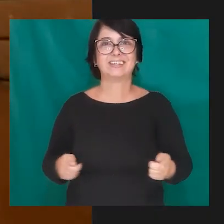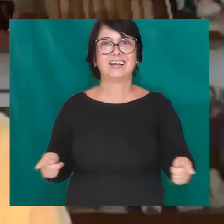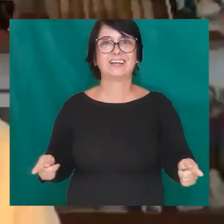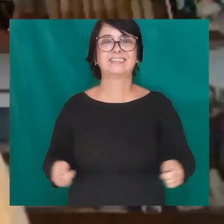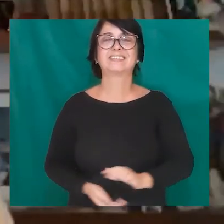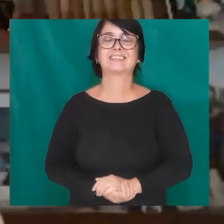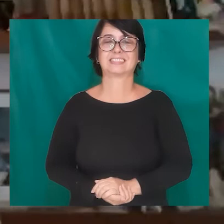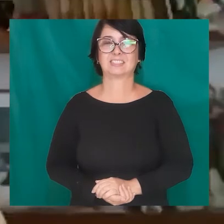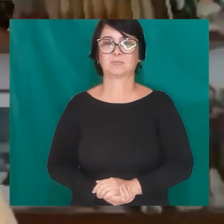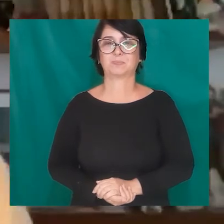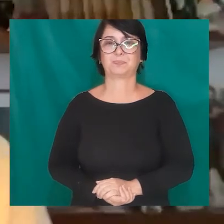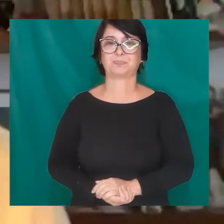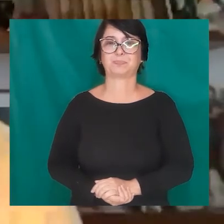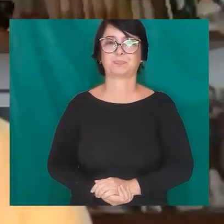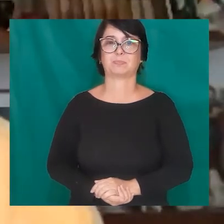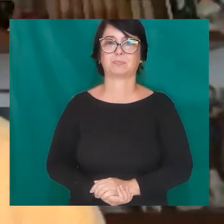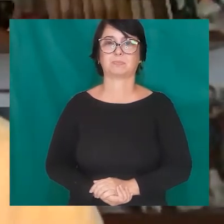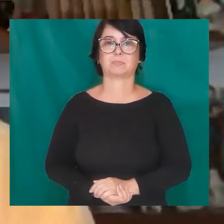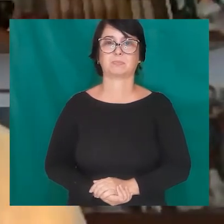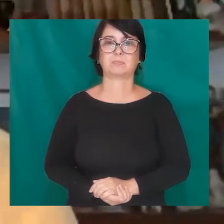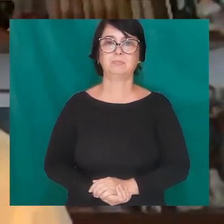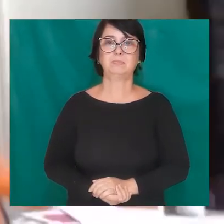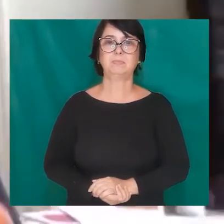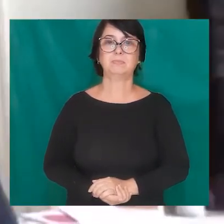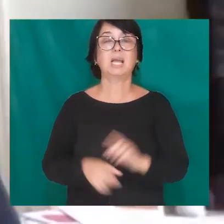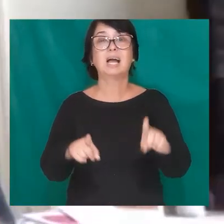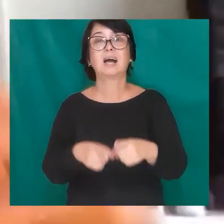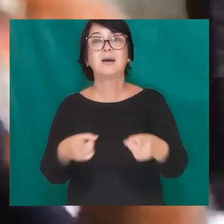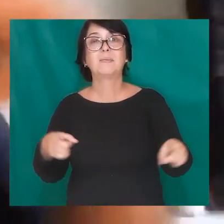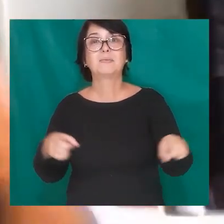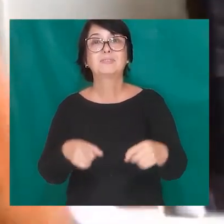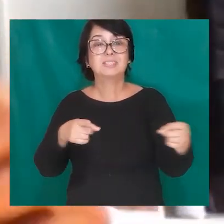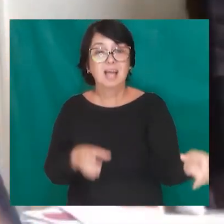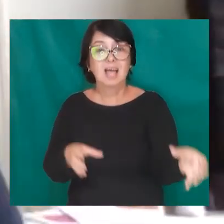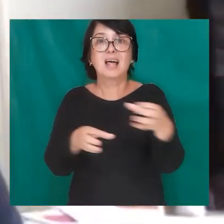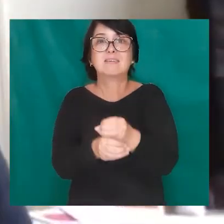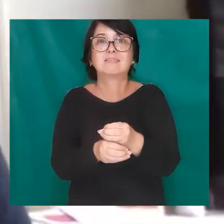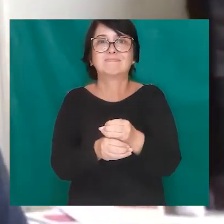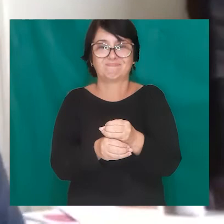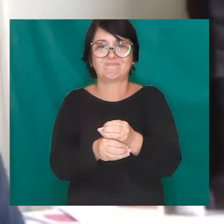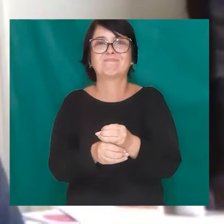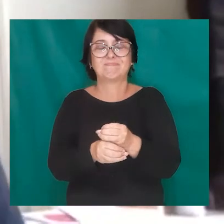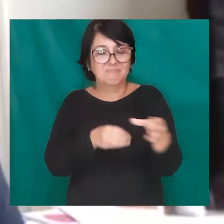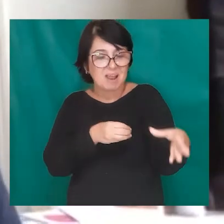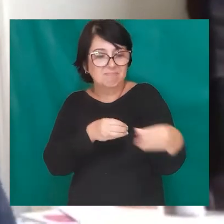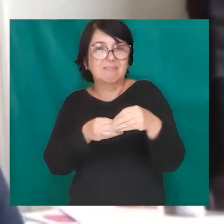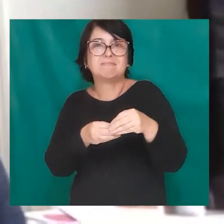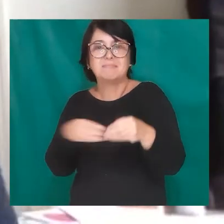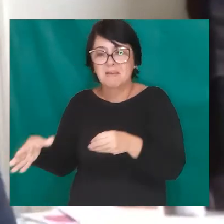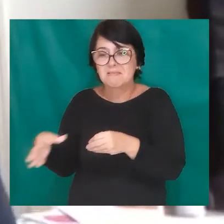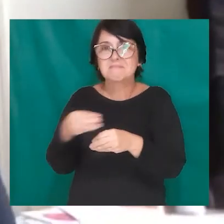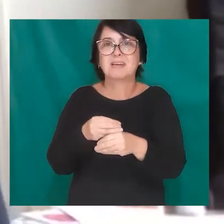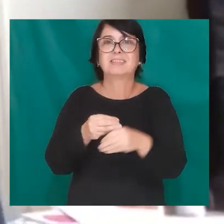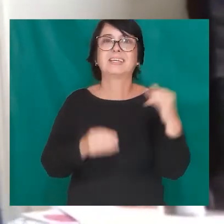Mas seguindo a pergunta para você. Grega, né? A música é gregária, né? A música agrega as pessoas. Isso aí eu